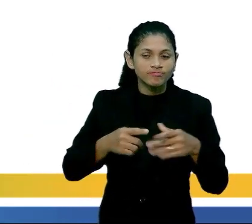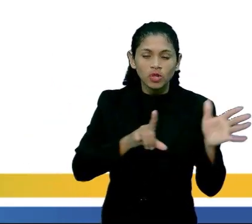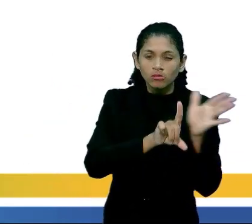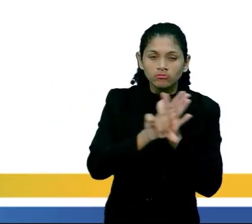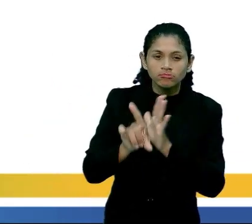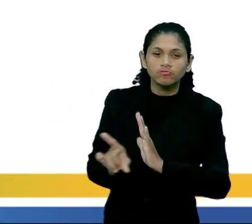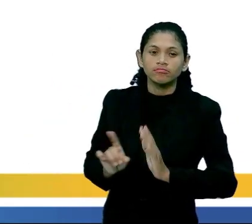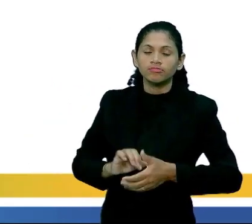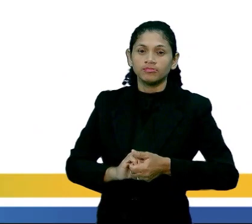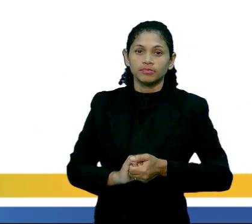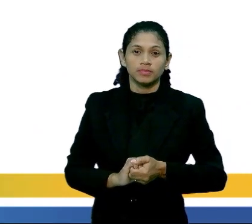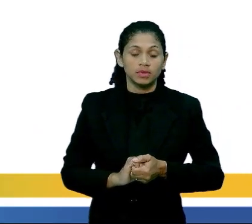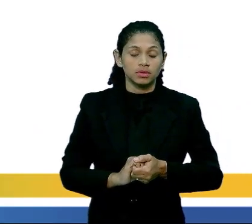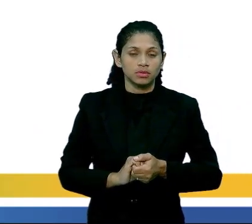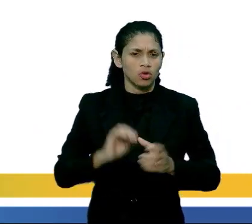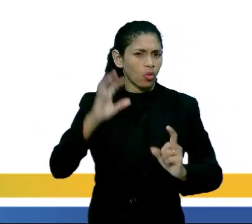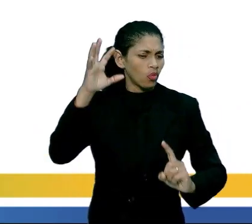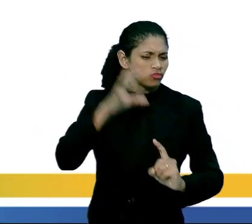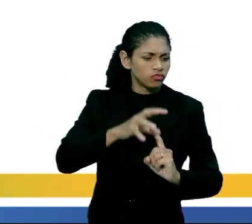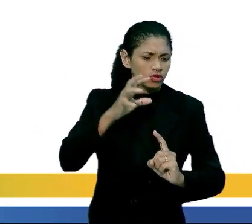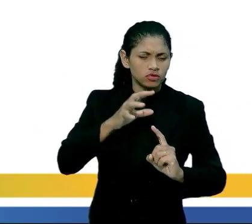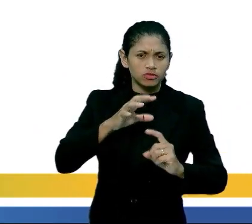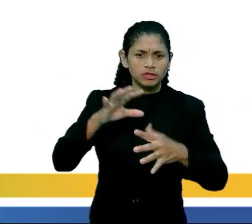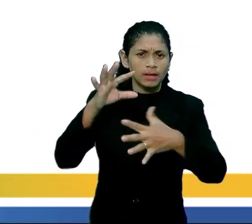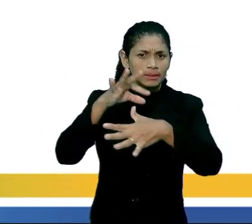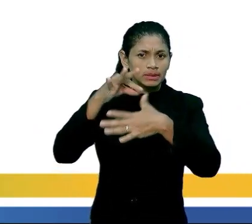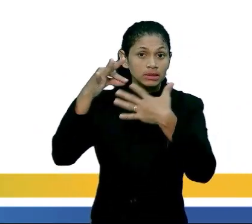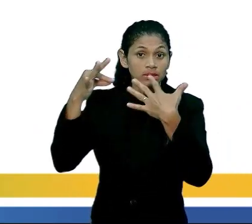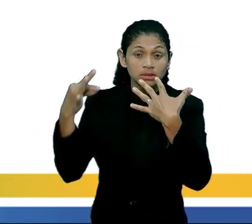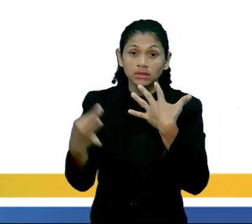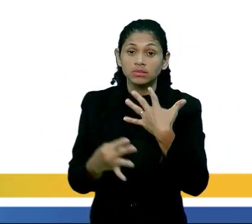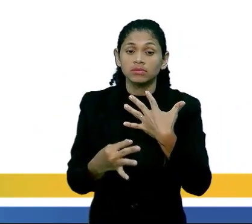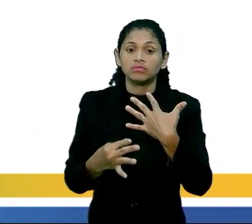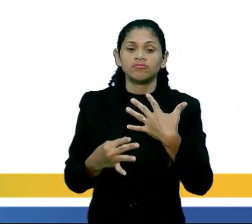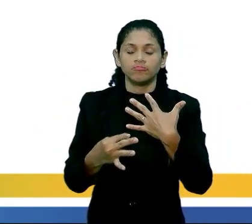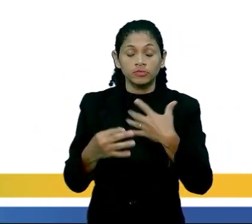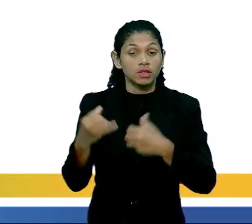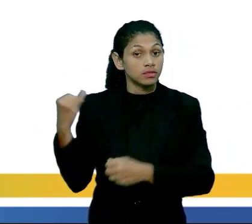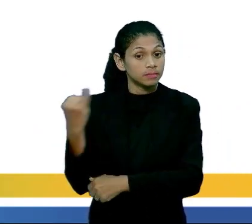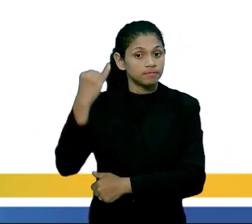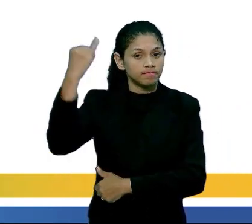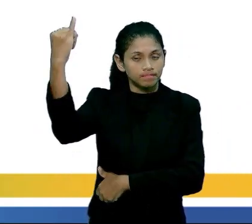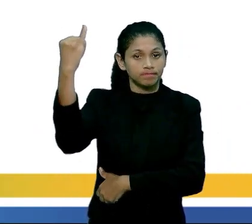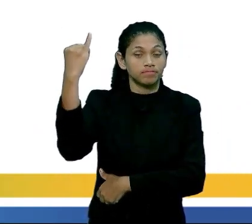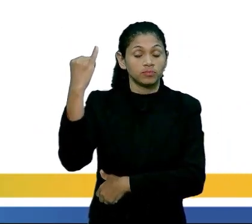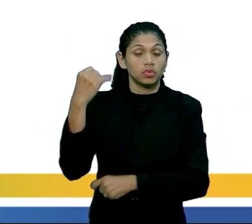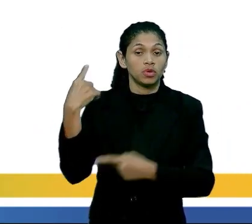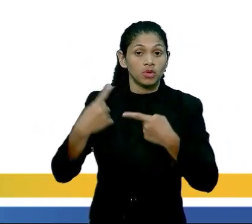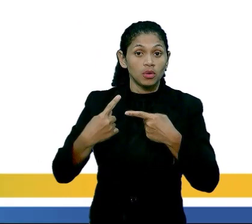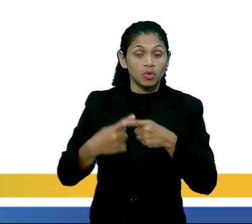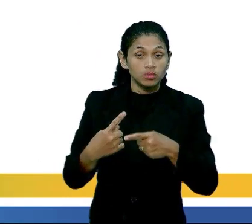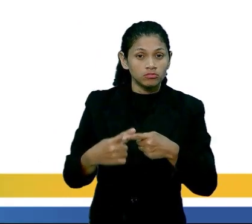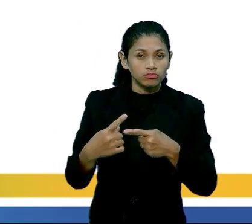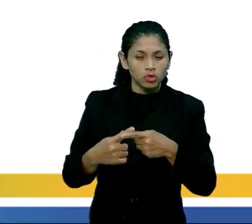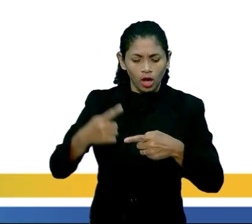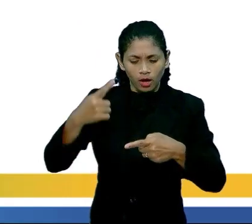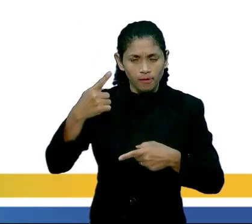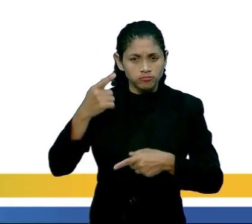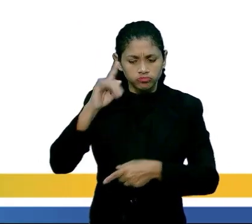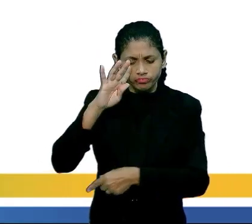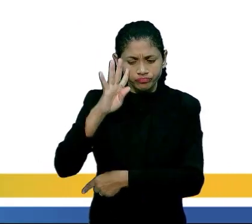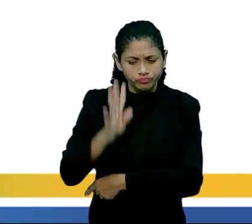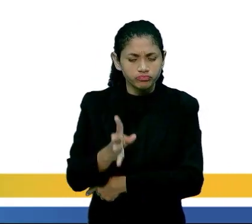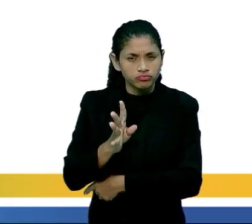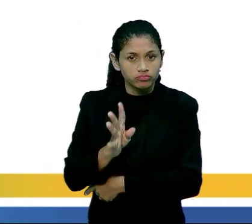se deixar levar pelas mídias é o ponto crucial para uma vida mais autônoma, pois assim, de forma crítica, seria